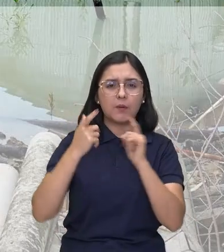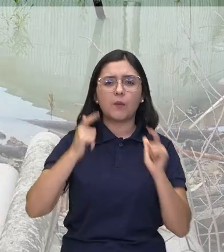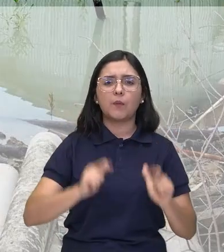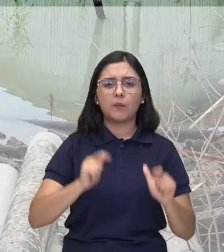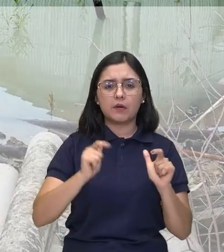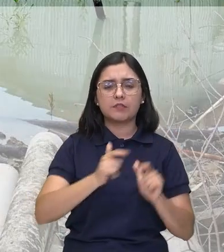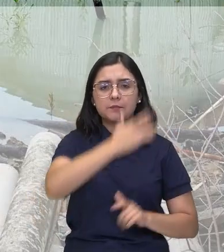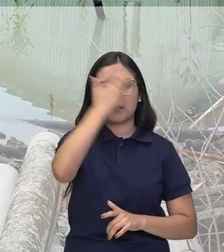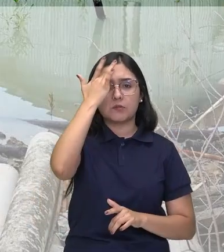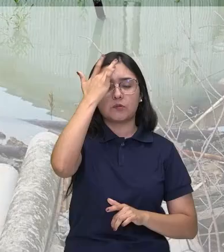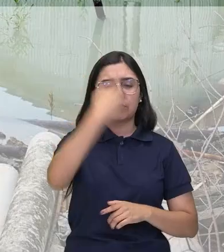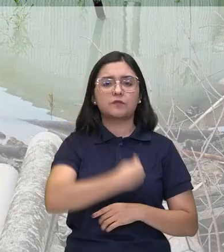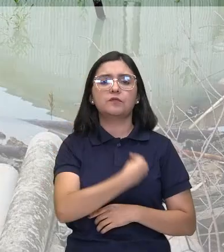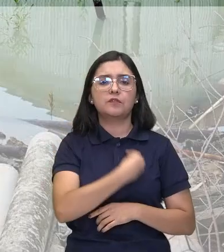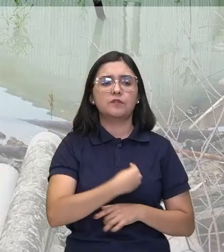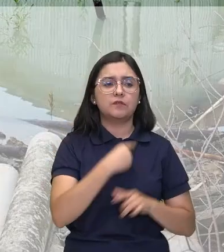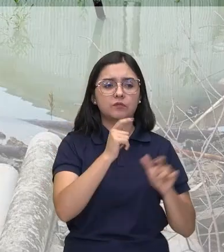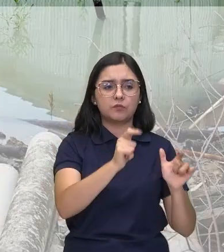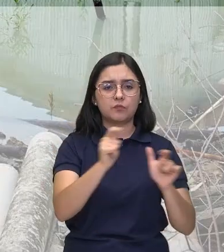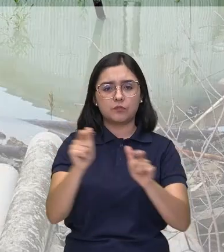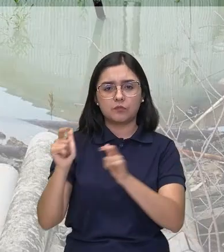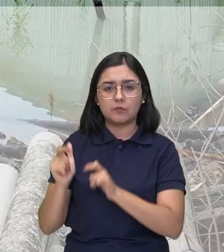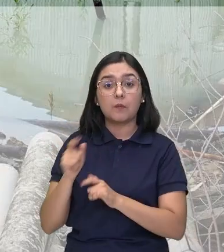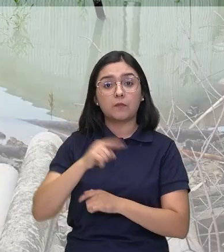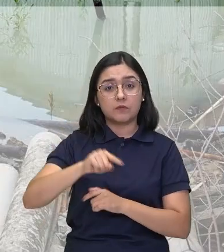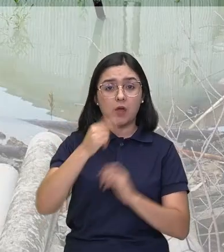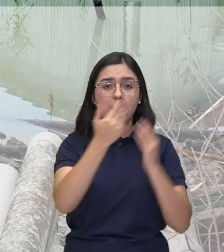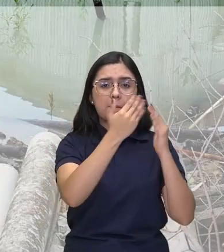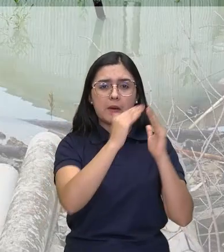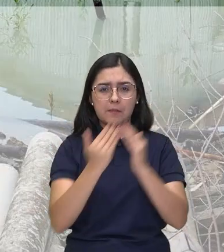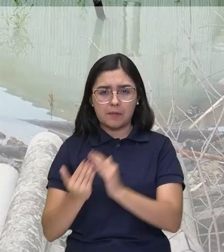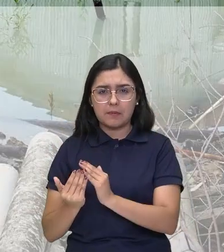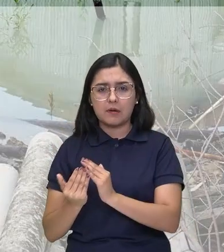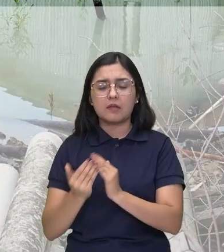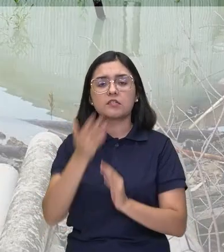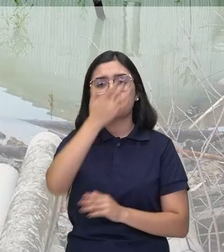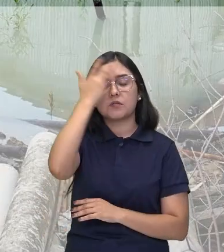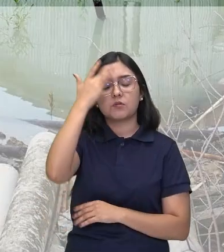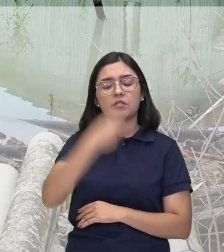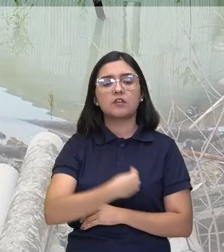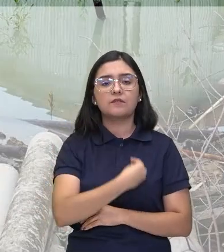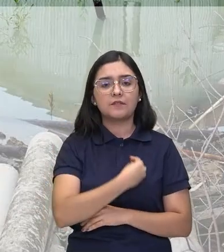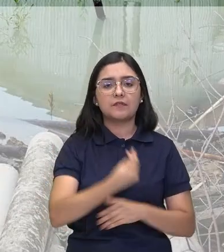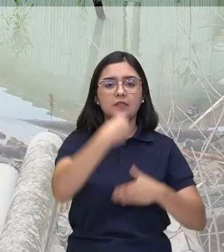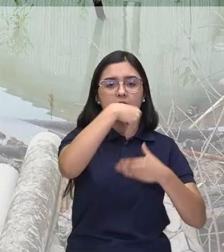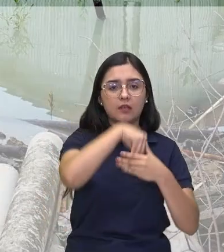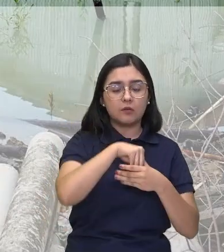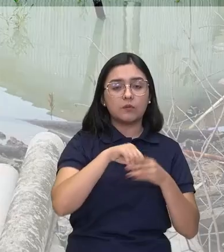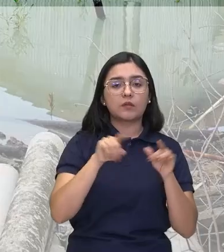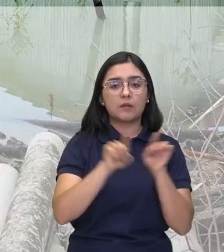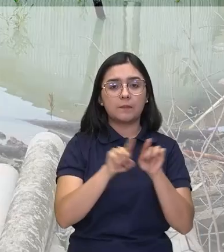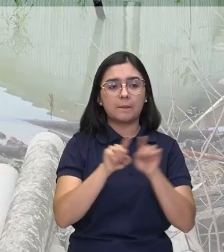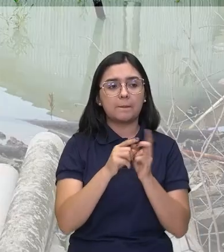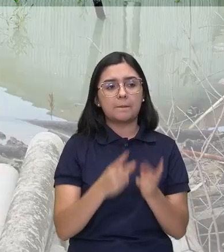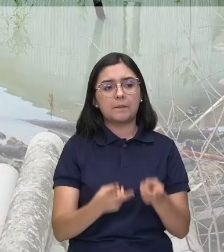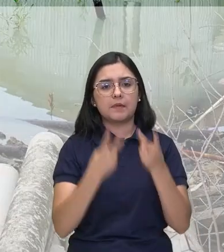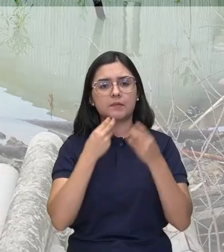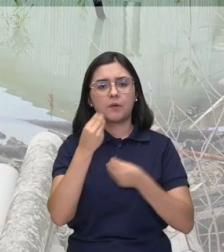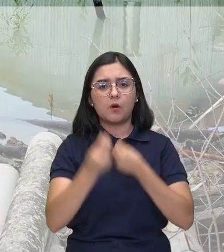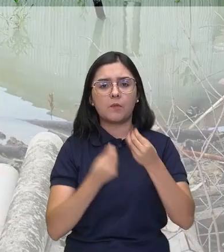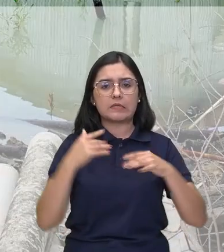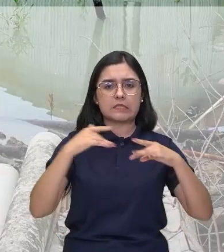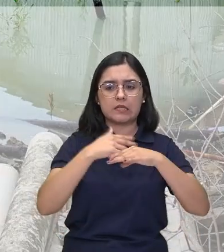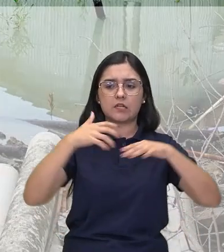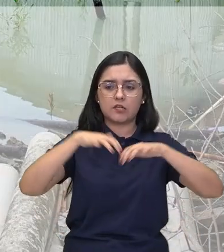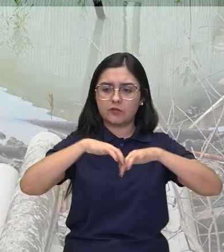pessoas. Procure ver nessas periferias quem são as pessoas que moram aqui. Procure perceber como é que está dividida a